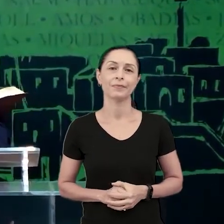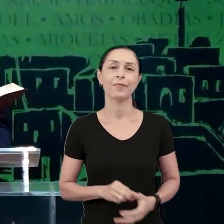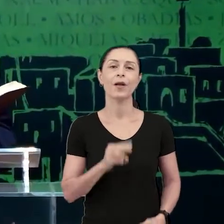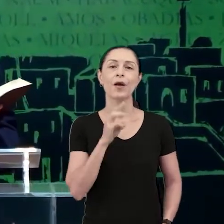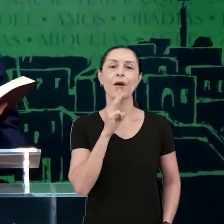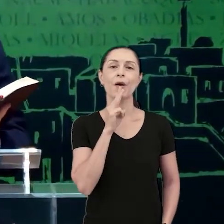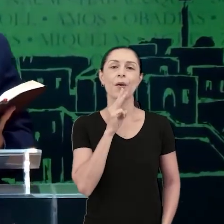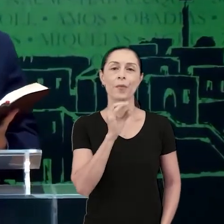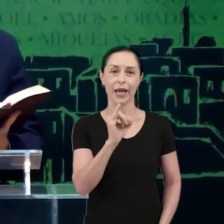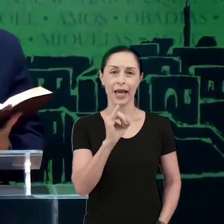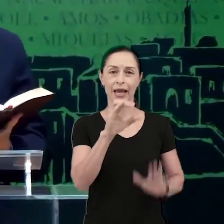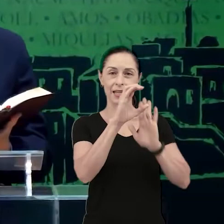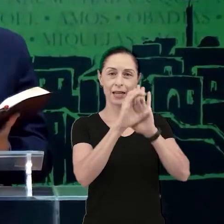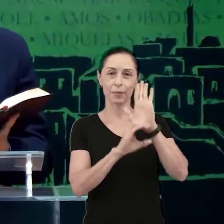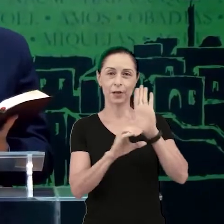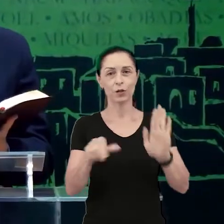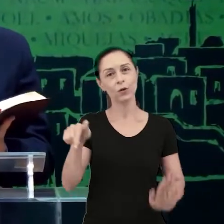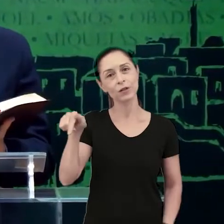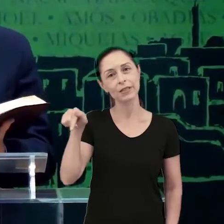Miqueias capítulo 7.